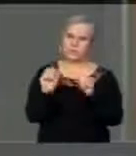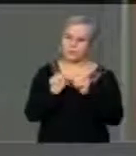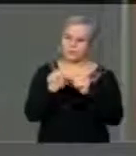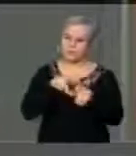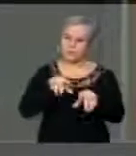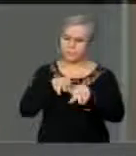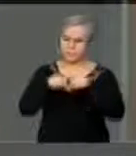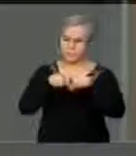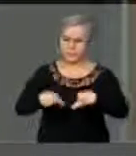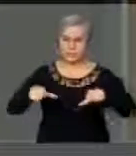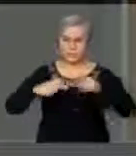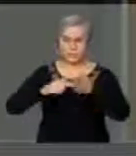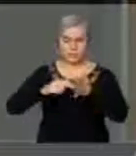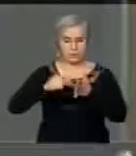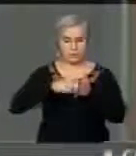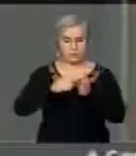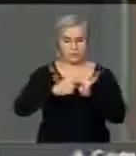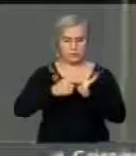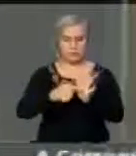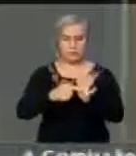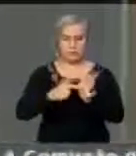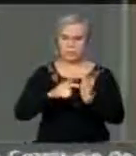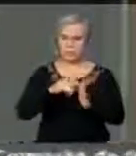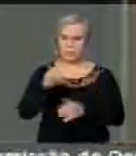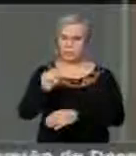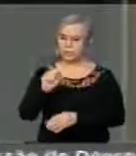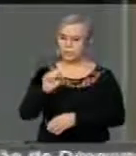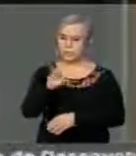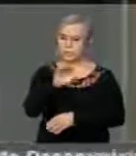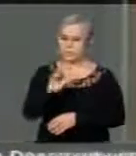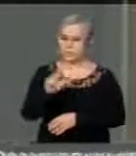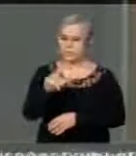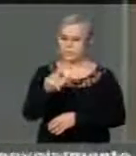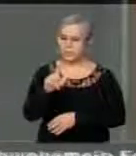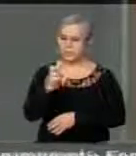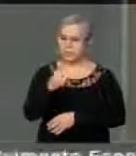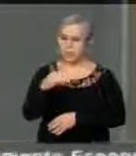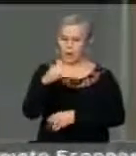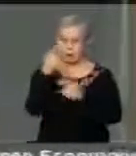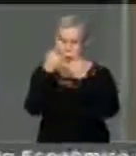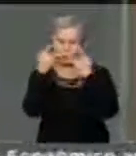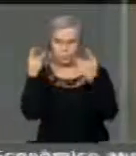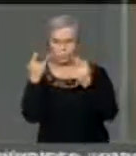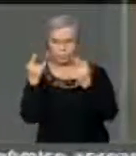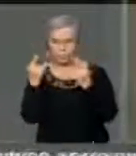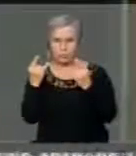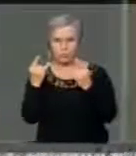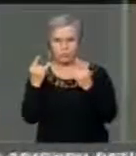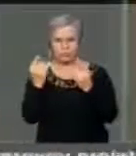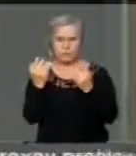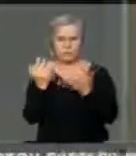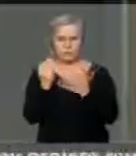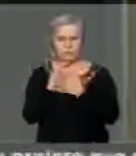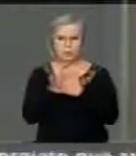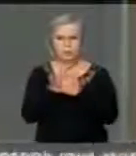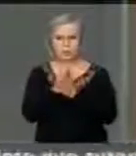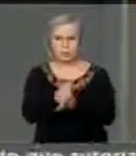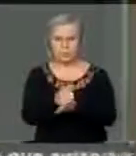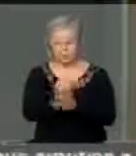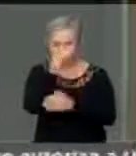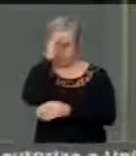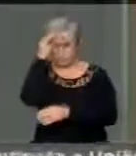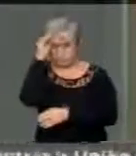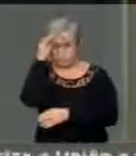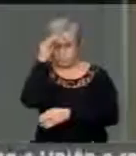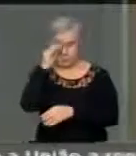certificados, passa a ter 80% de lucro em cima do nosso contribuinte tocantinense. Isso não dá para